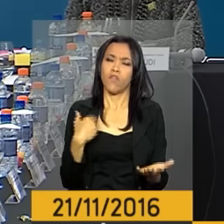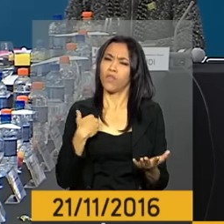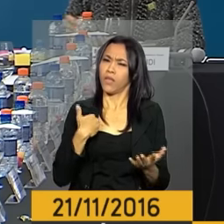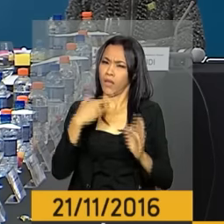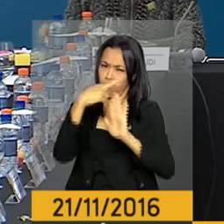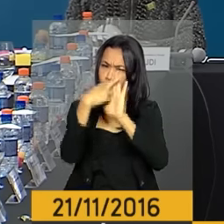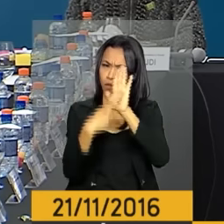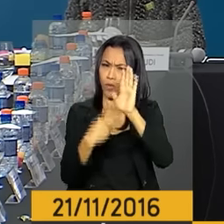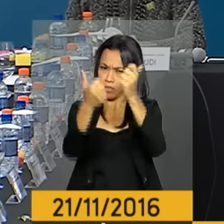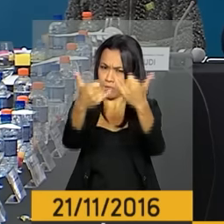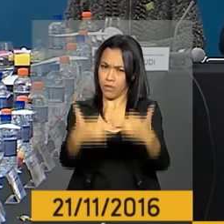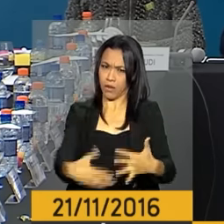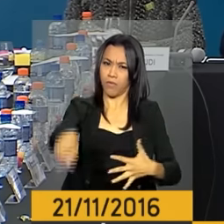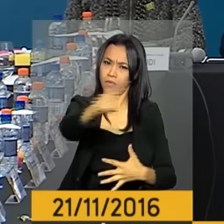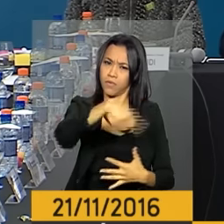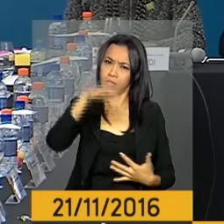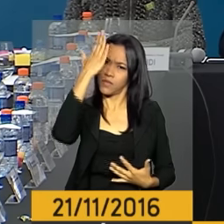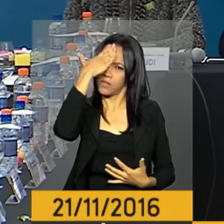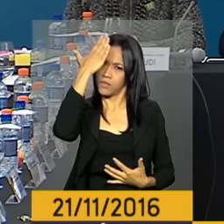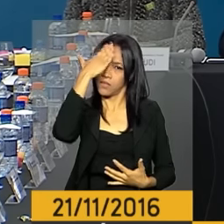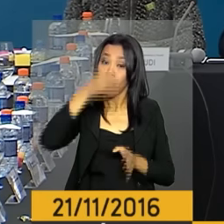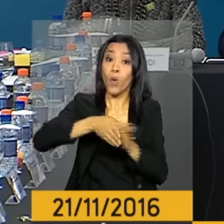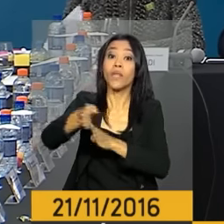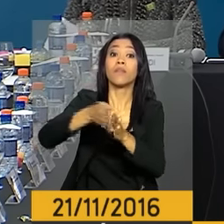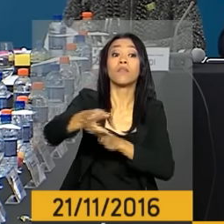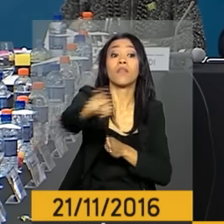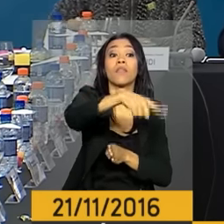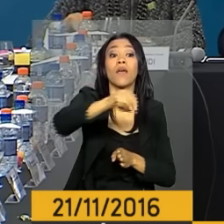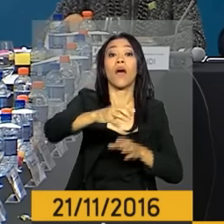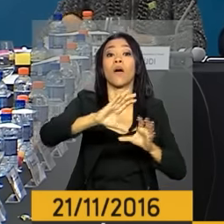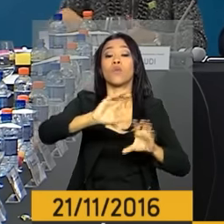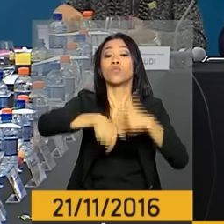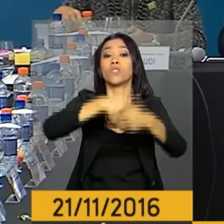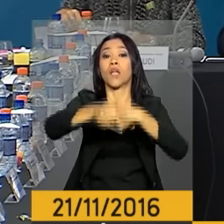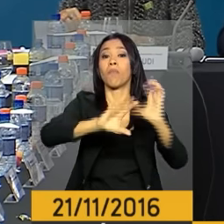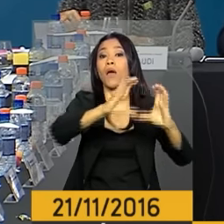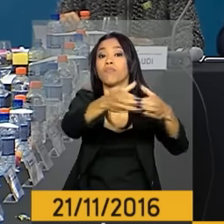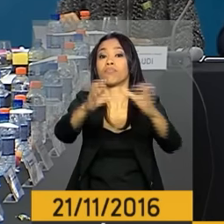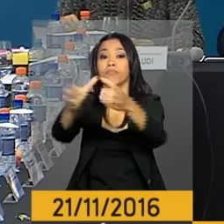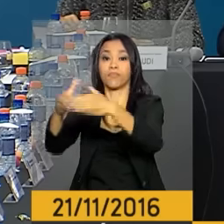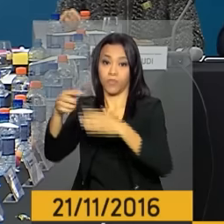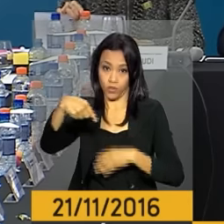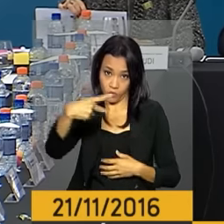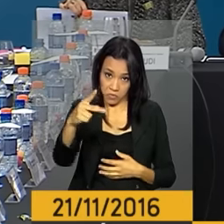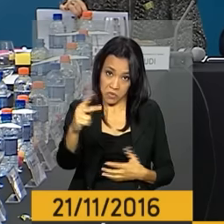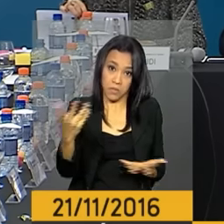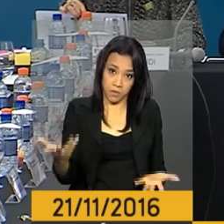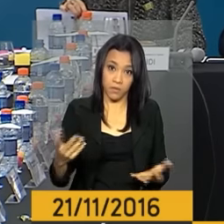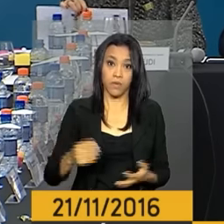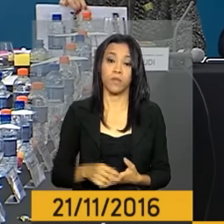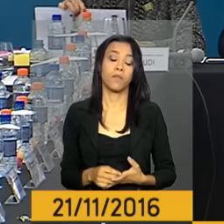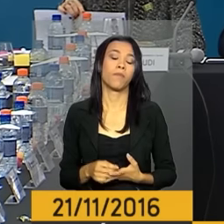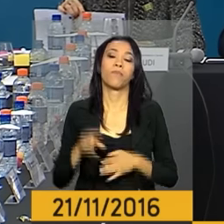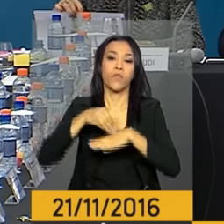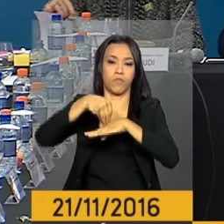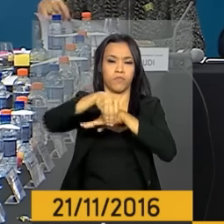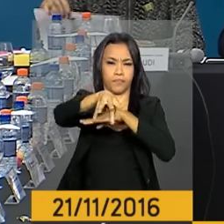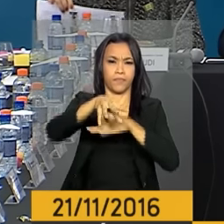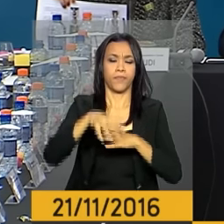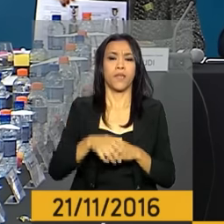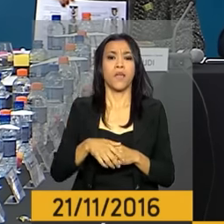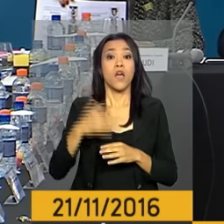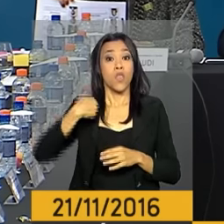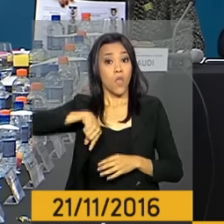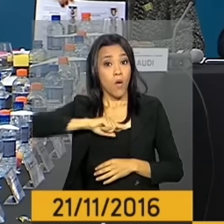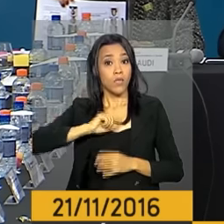senhores para servir um pouco de norte, né, para os trabalhos que os senhores vão fazer, nós reajustamos o